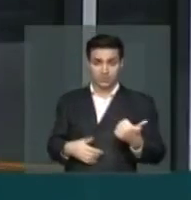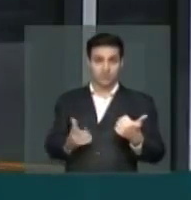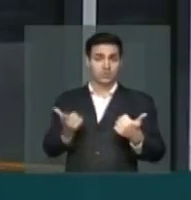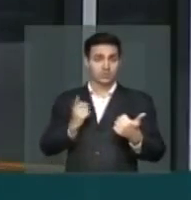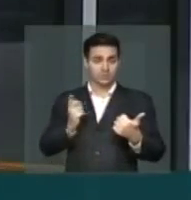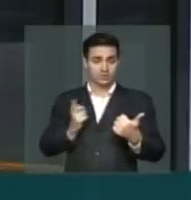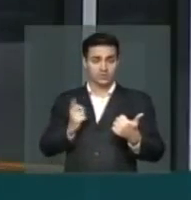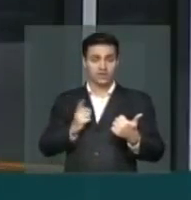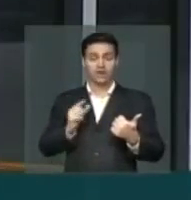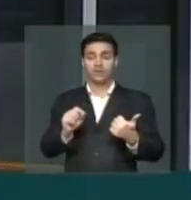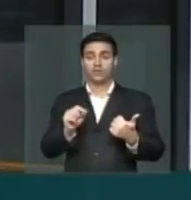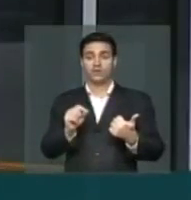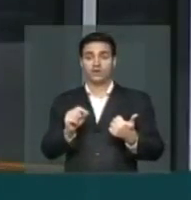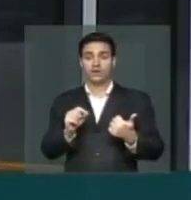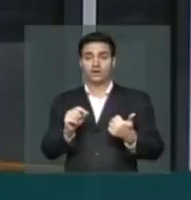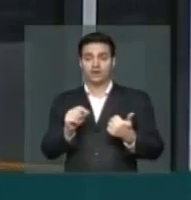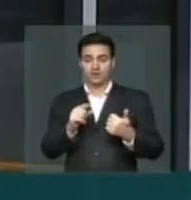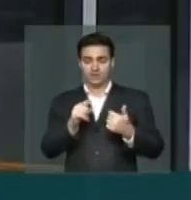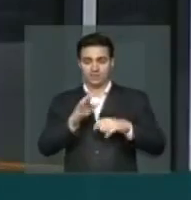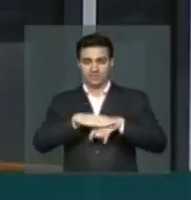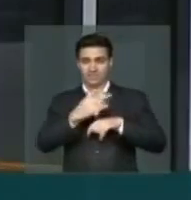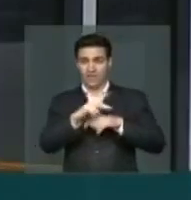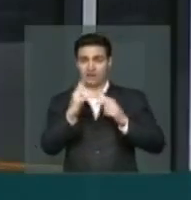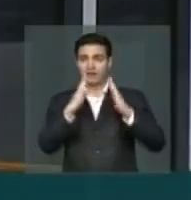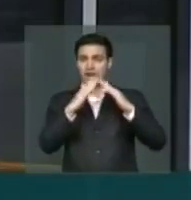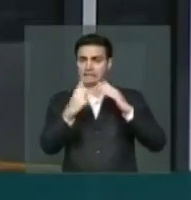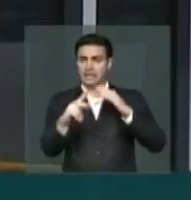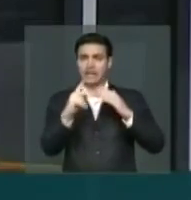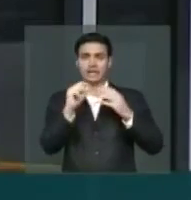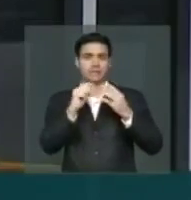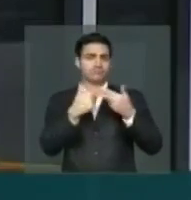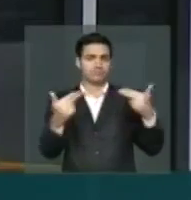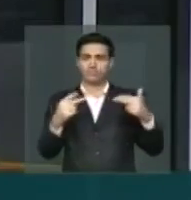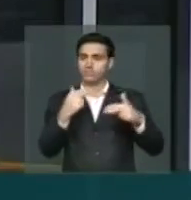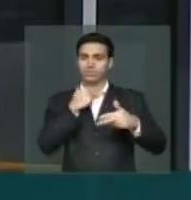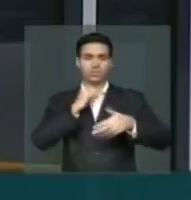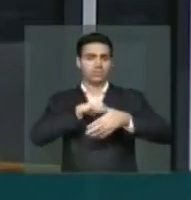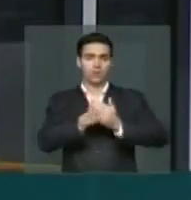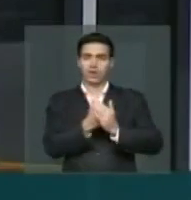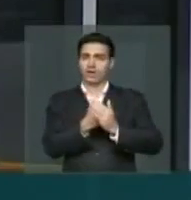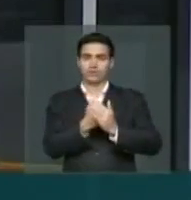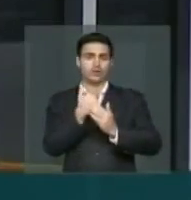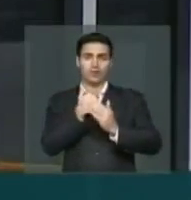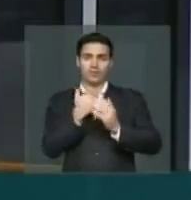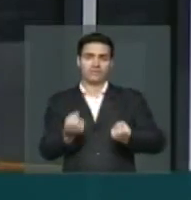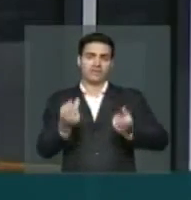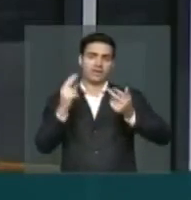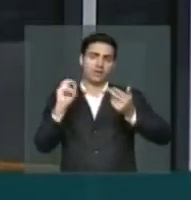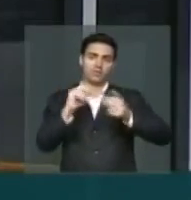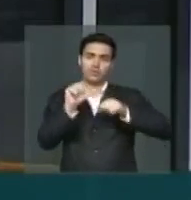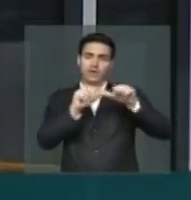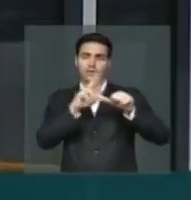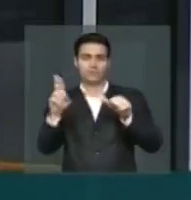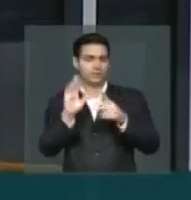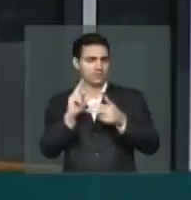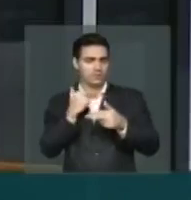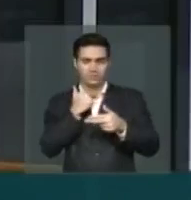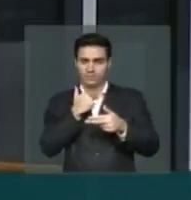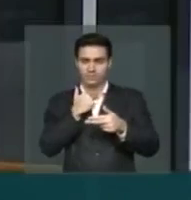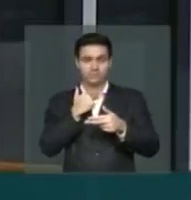com os bens bloqueados. Por isso, a campanha reduza já. Pela metade